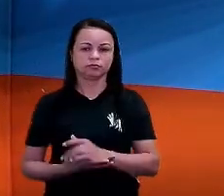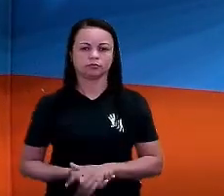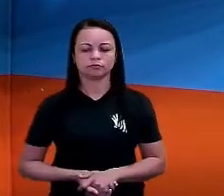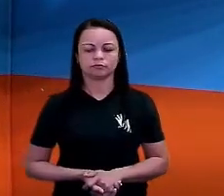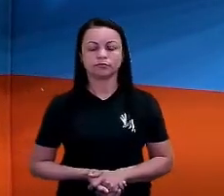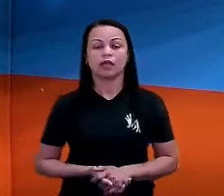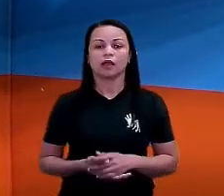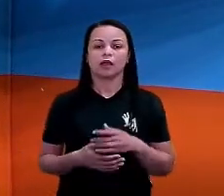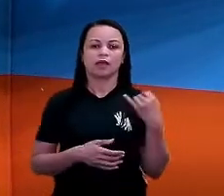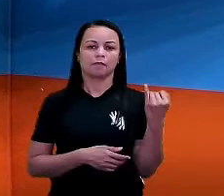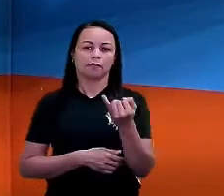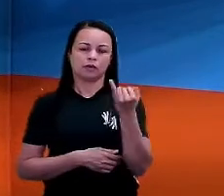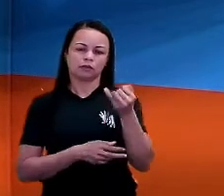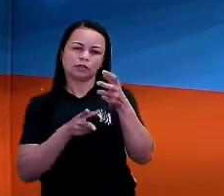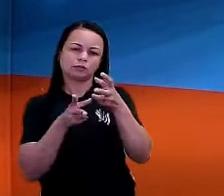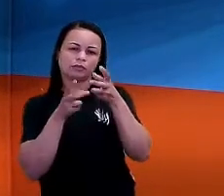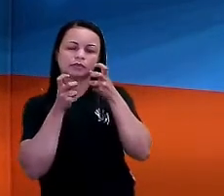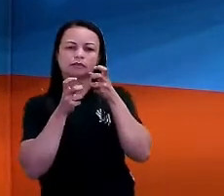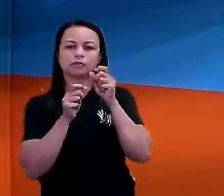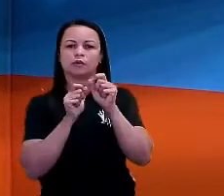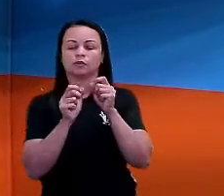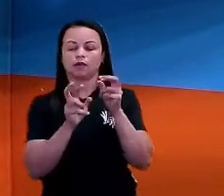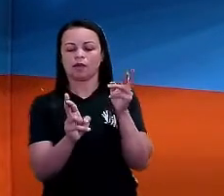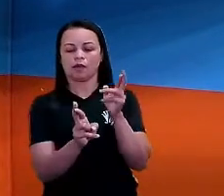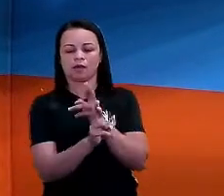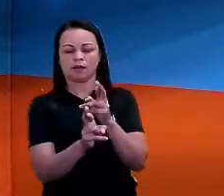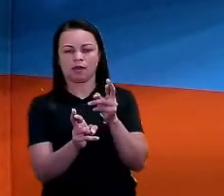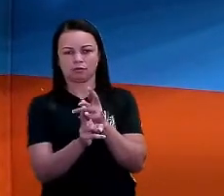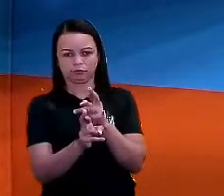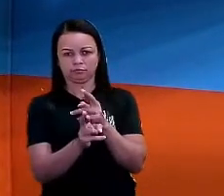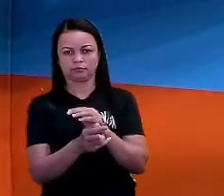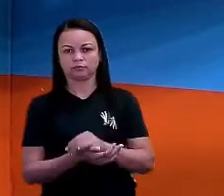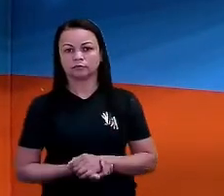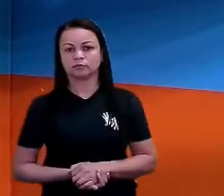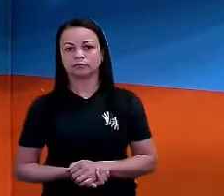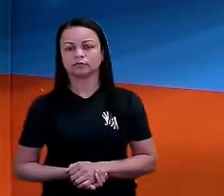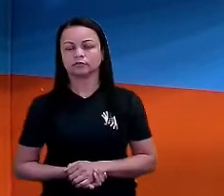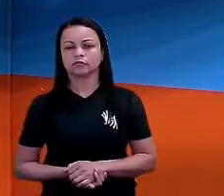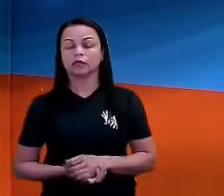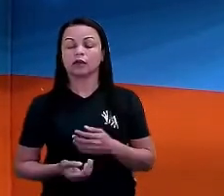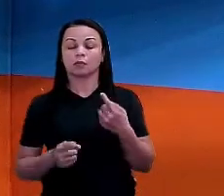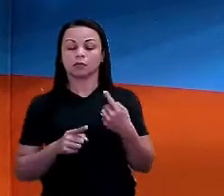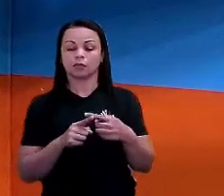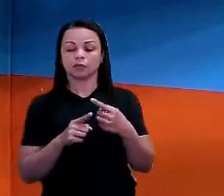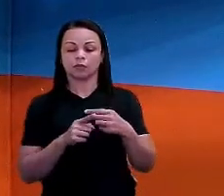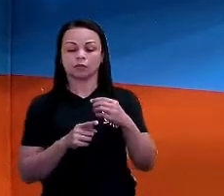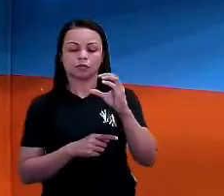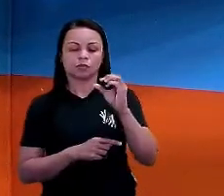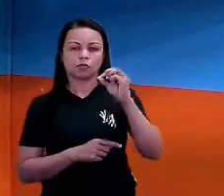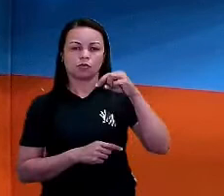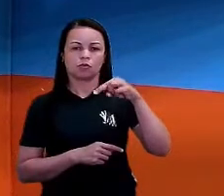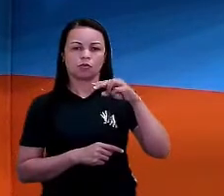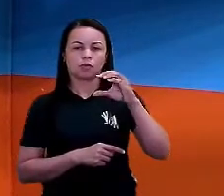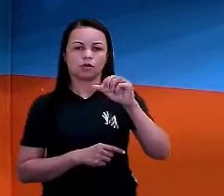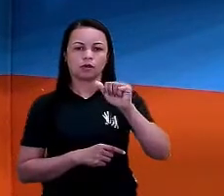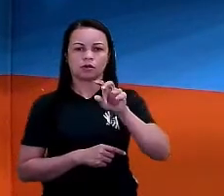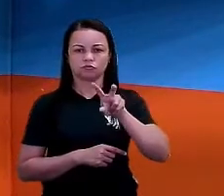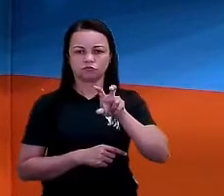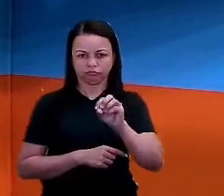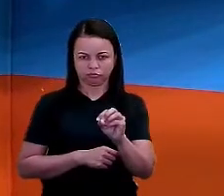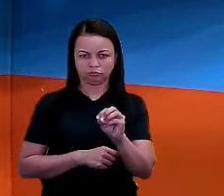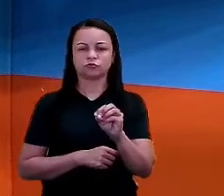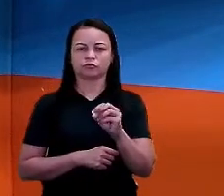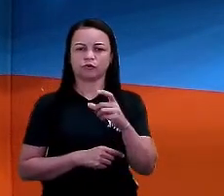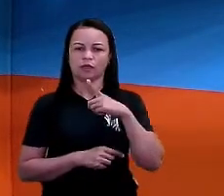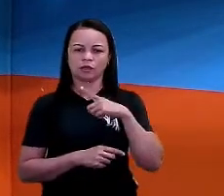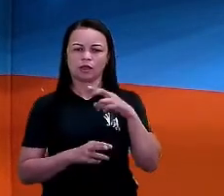é importante que a gente perceba essa relação. Por quê? Porque o côncavo, ele já vai ter uma relação diferente.